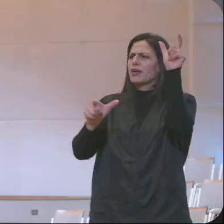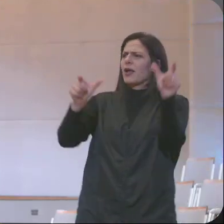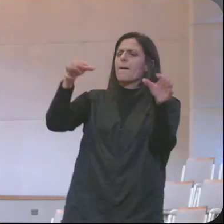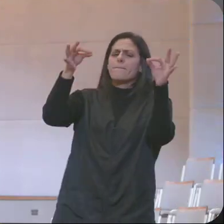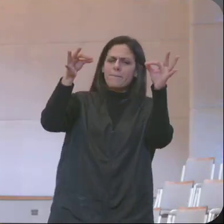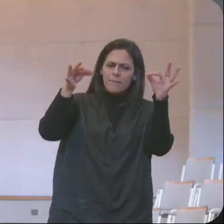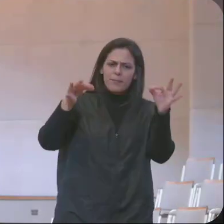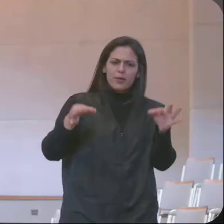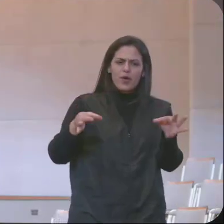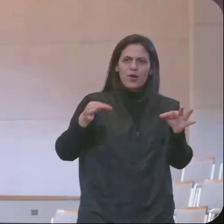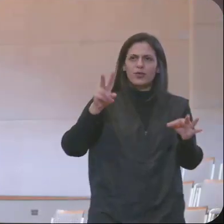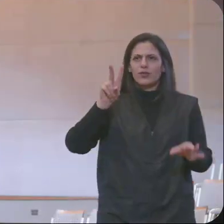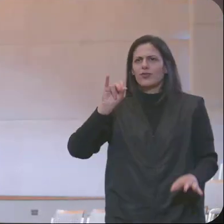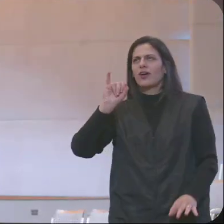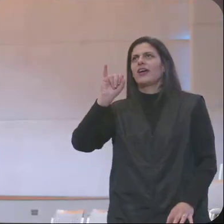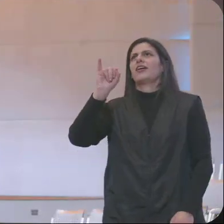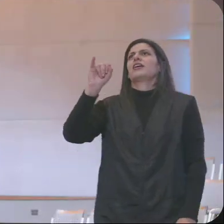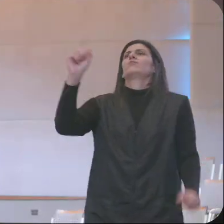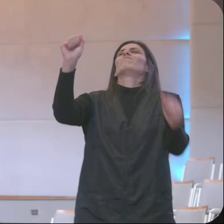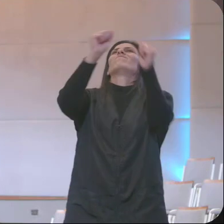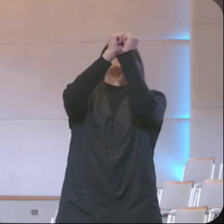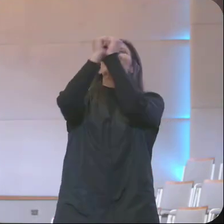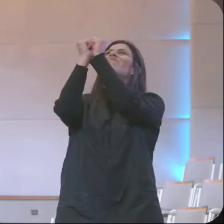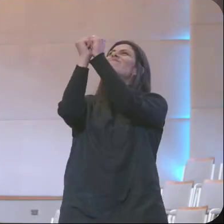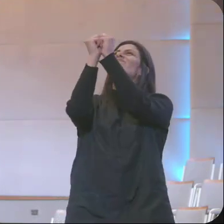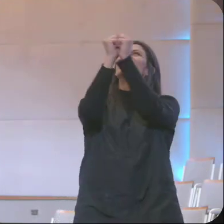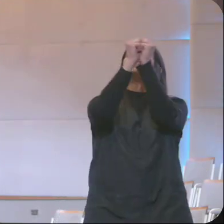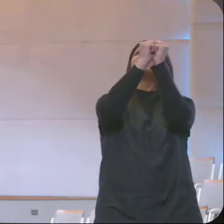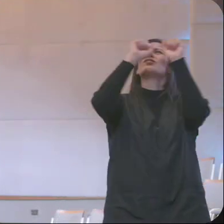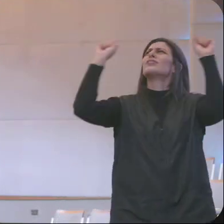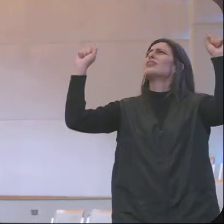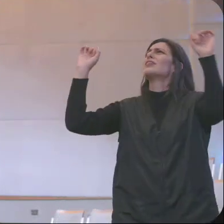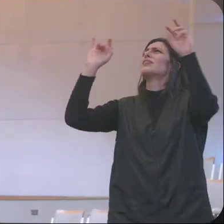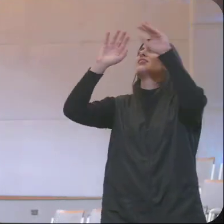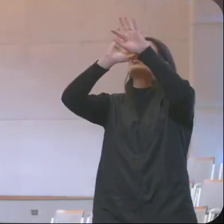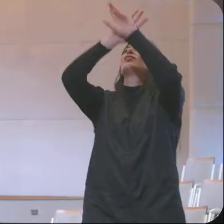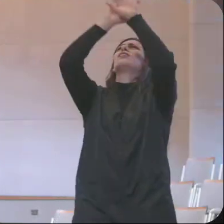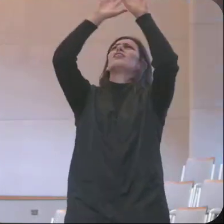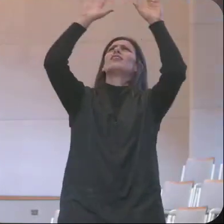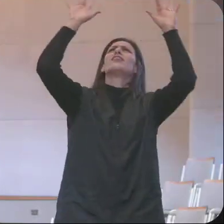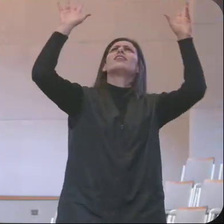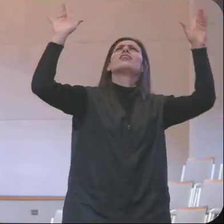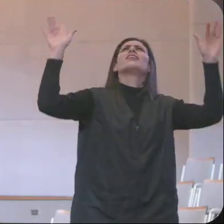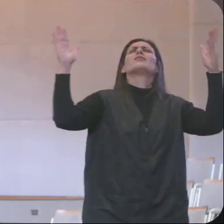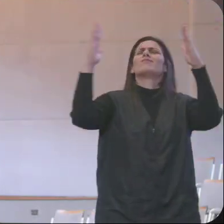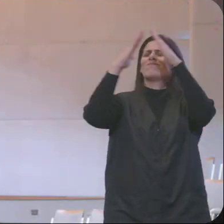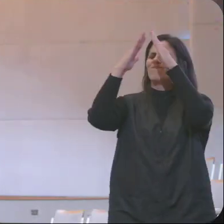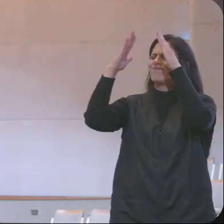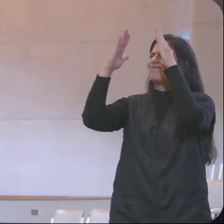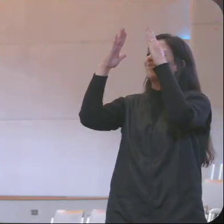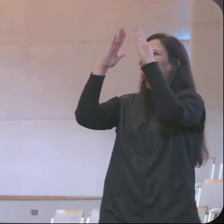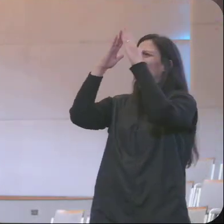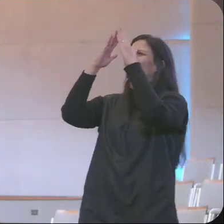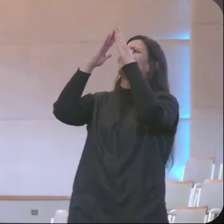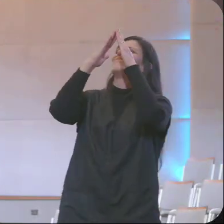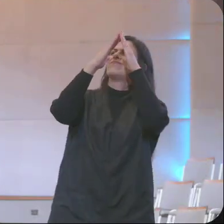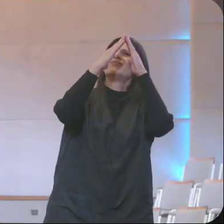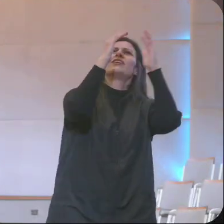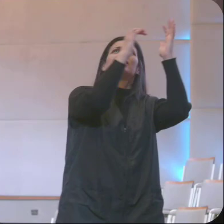irá, na sua glória com ele morar.